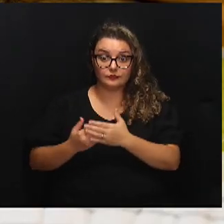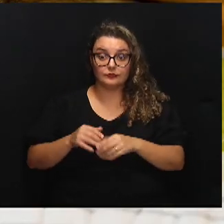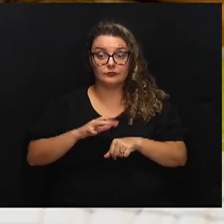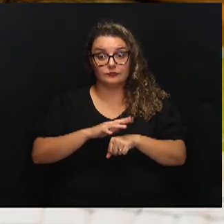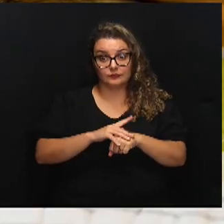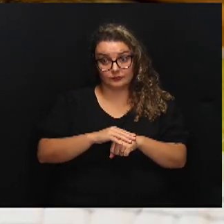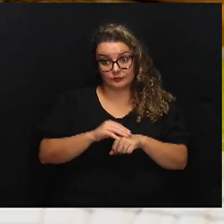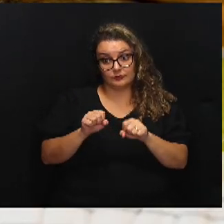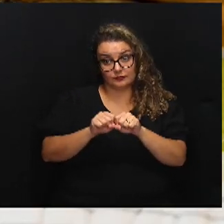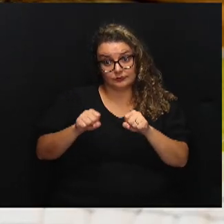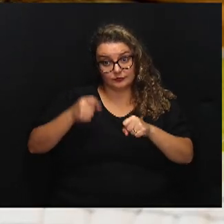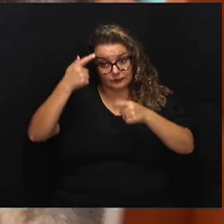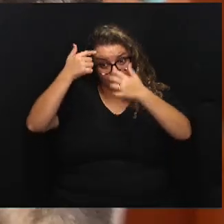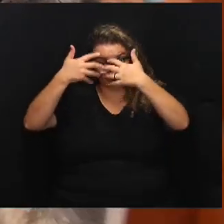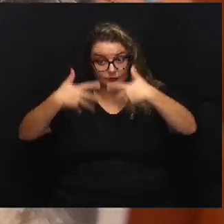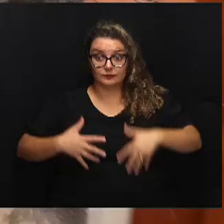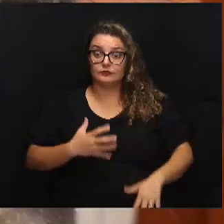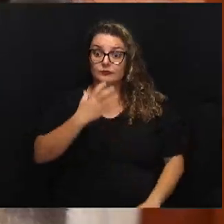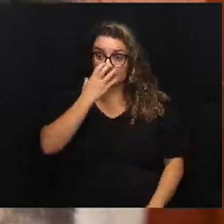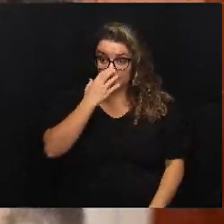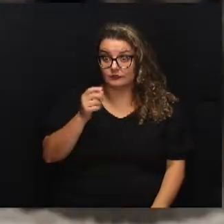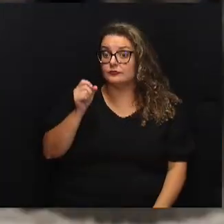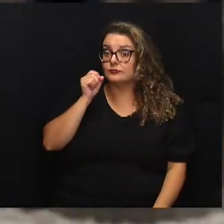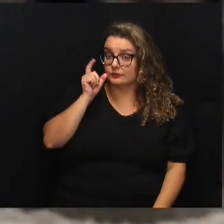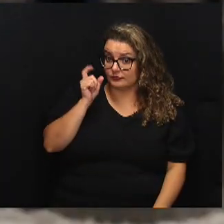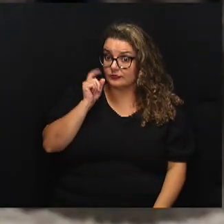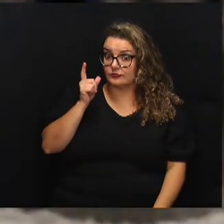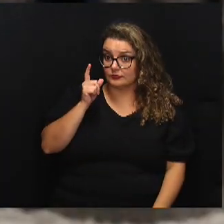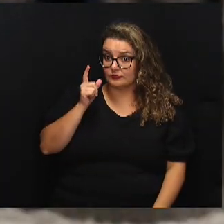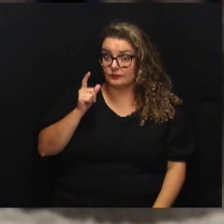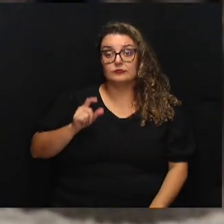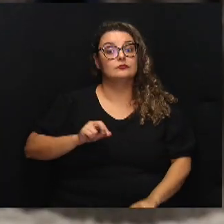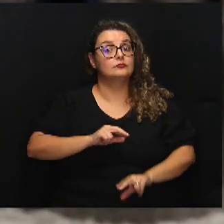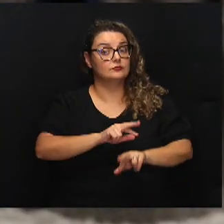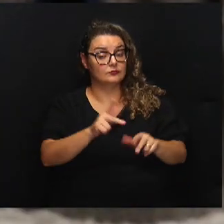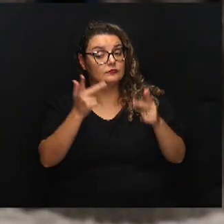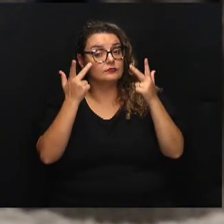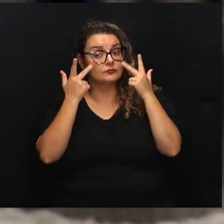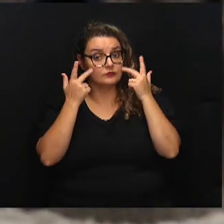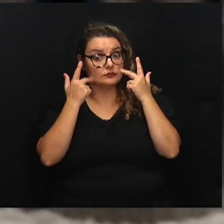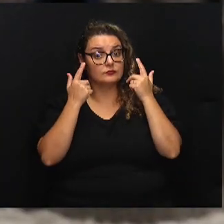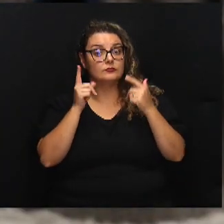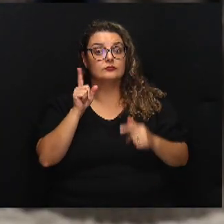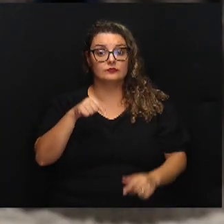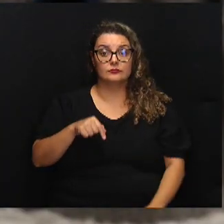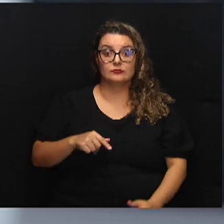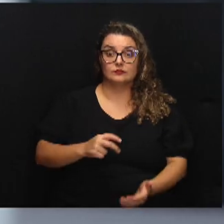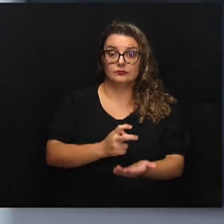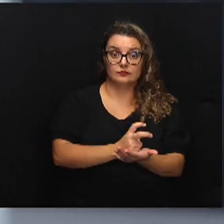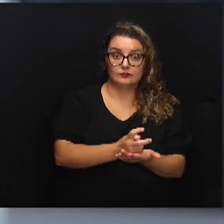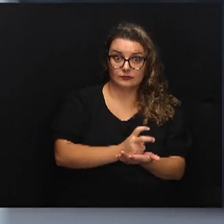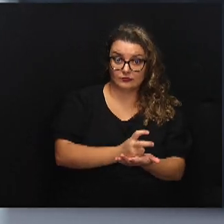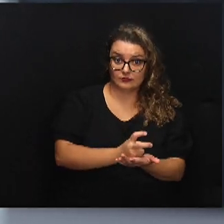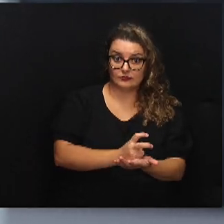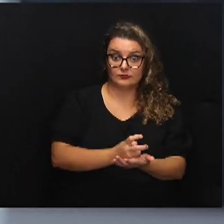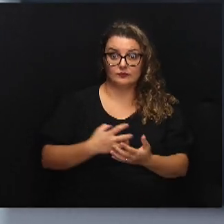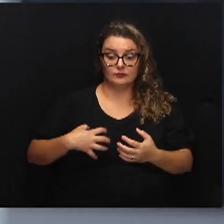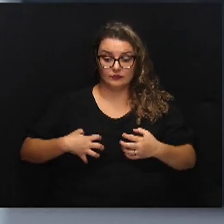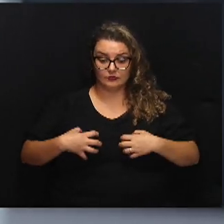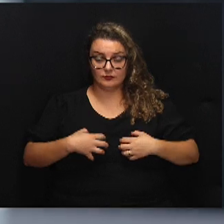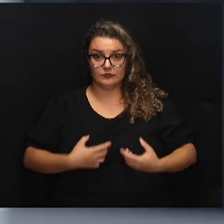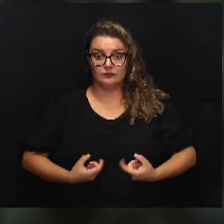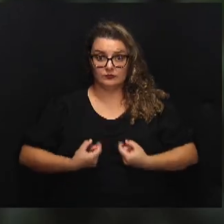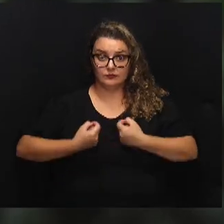do sistema nervoso de cães e gatos. Entre as mais comuns estão a epilepsia, tumores e